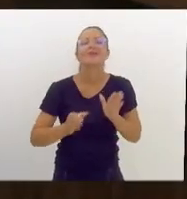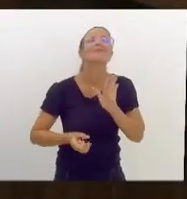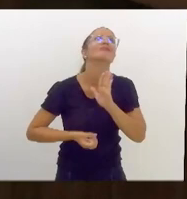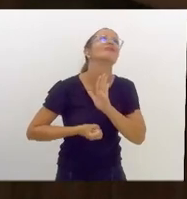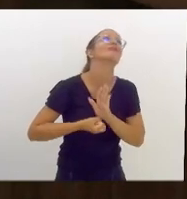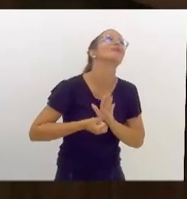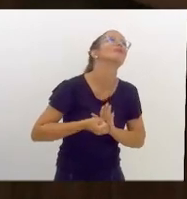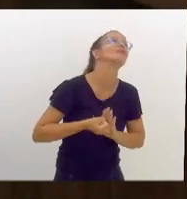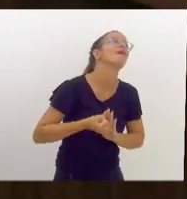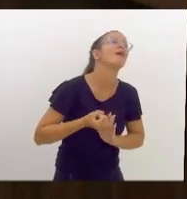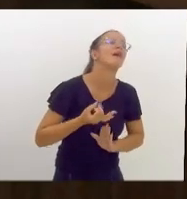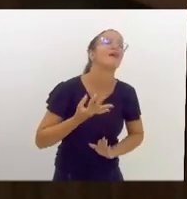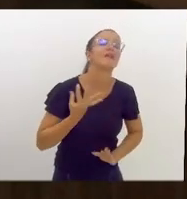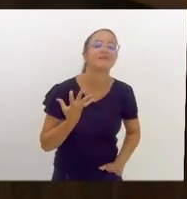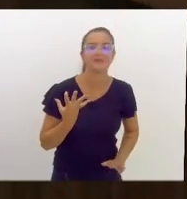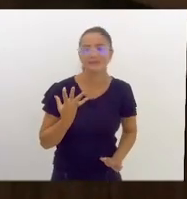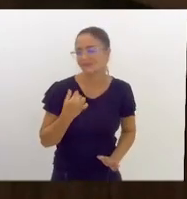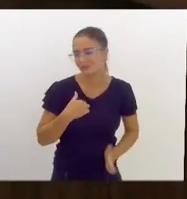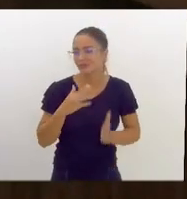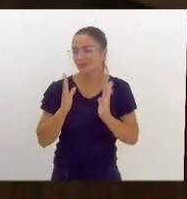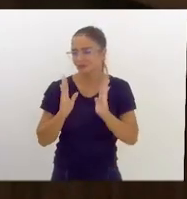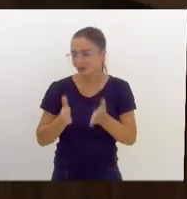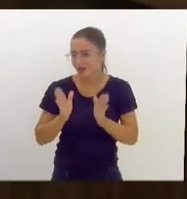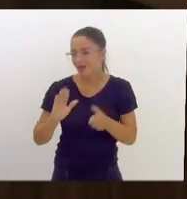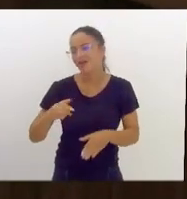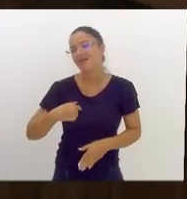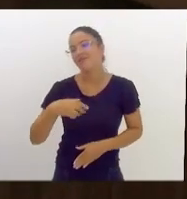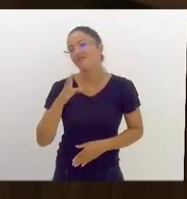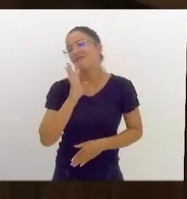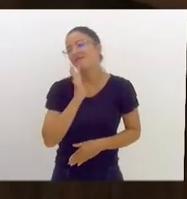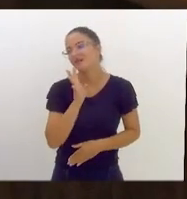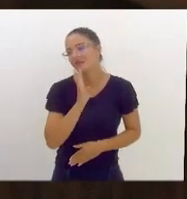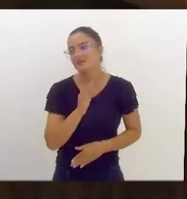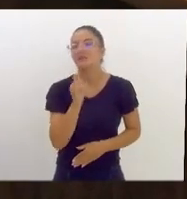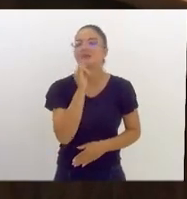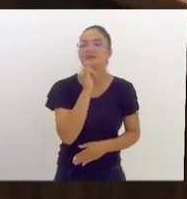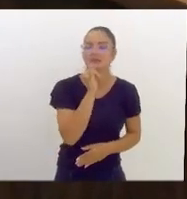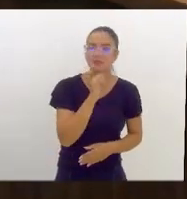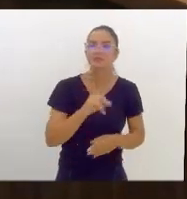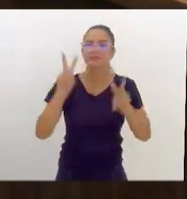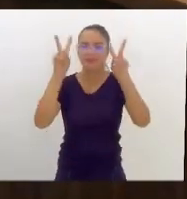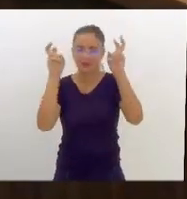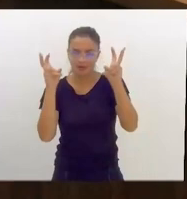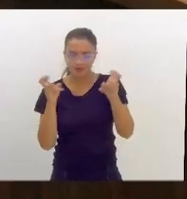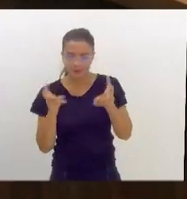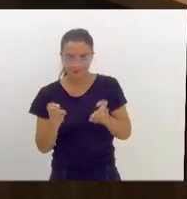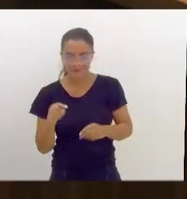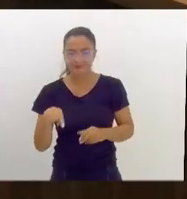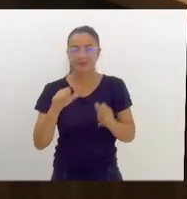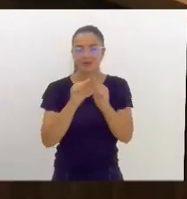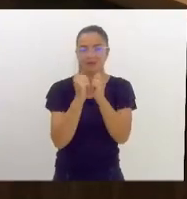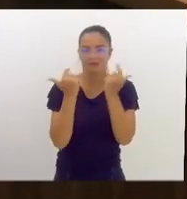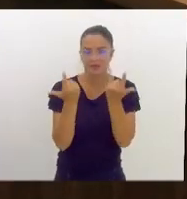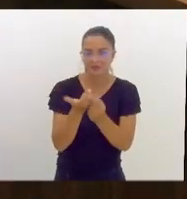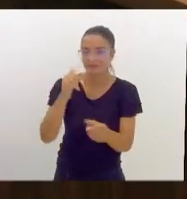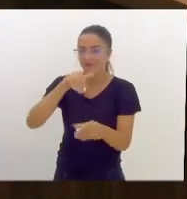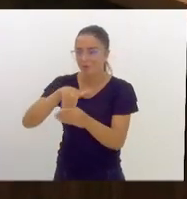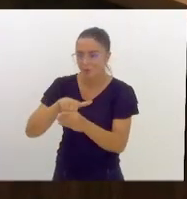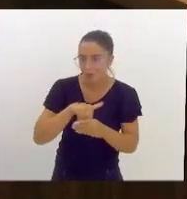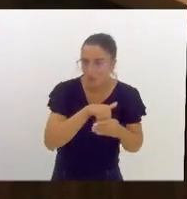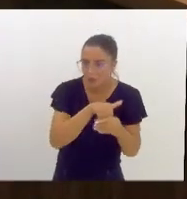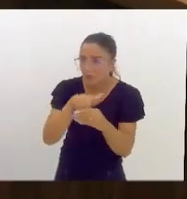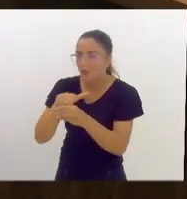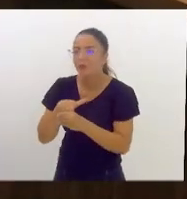momentos, deputado Chico Machado, a casa votar temas que estavam nessa fronteira